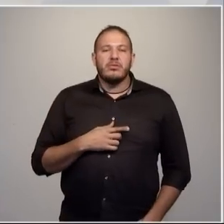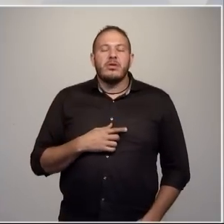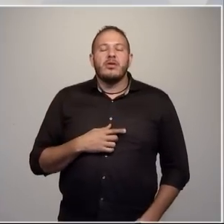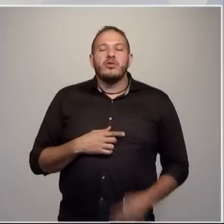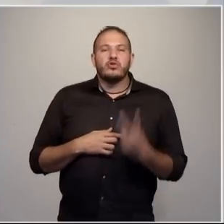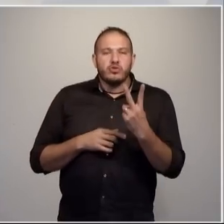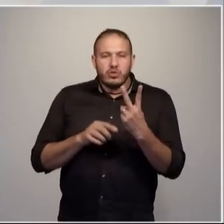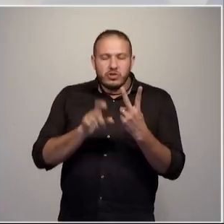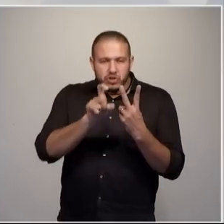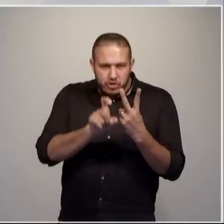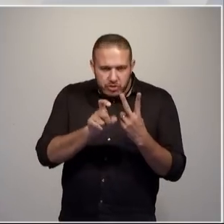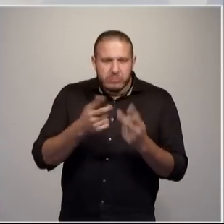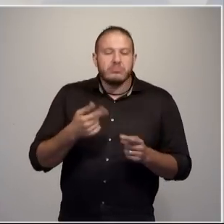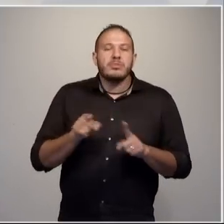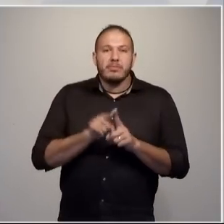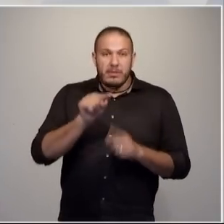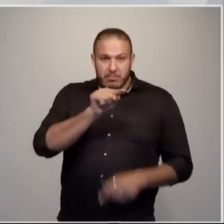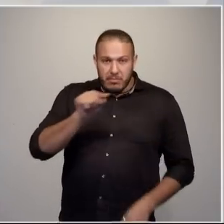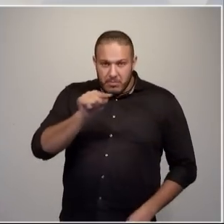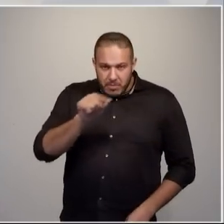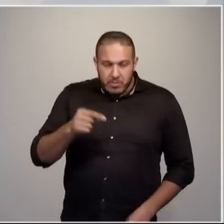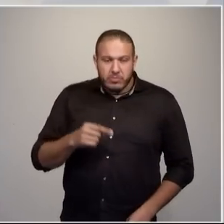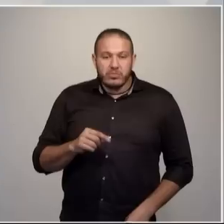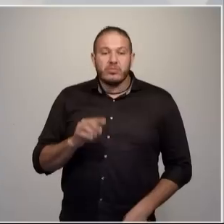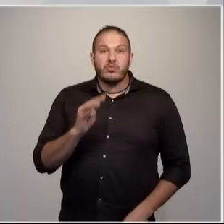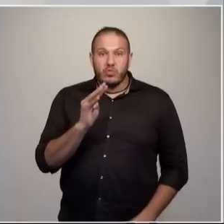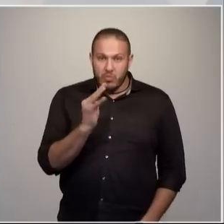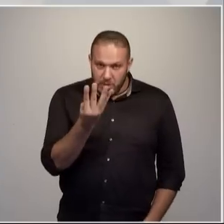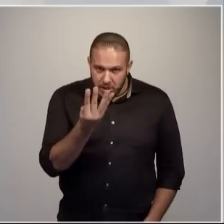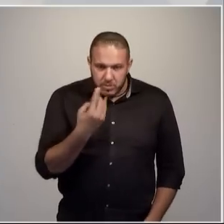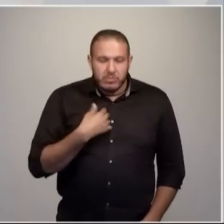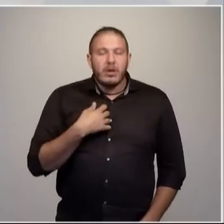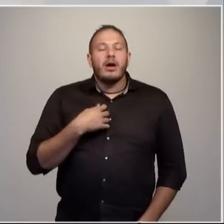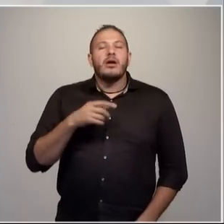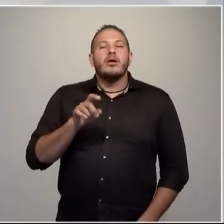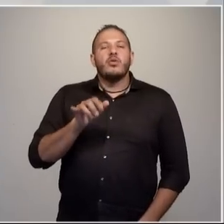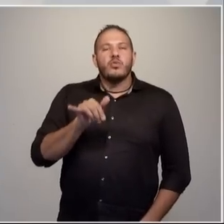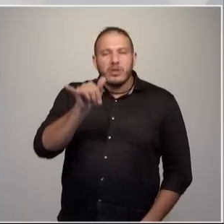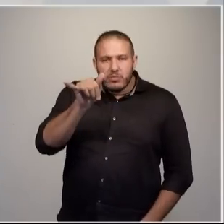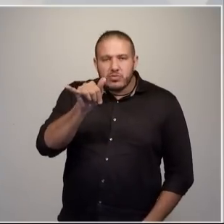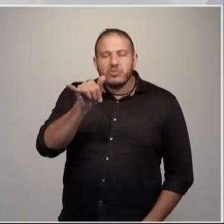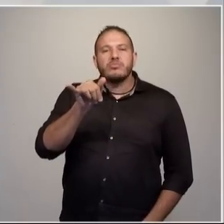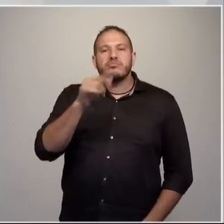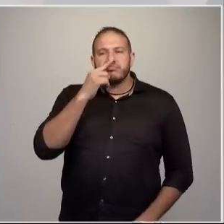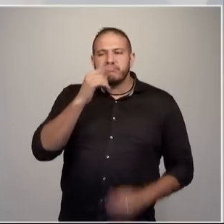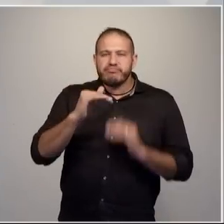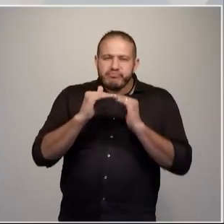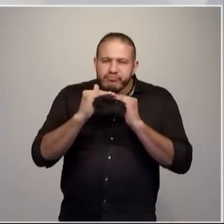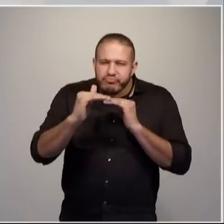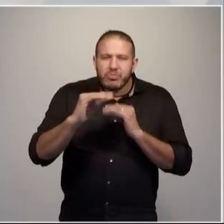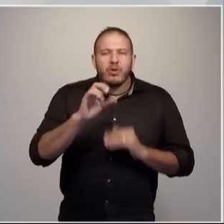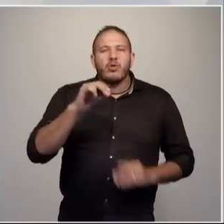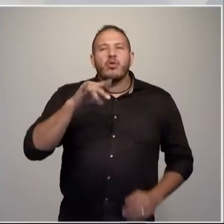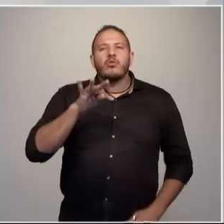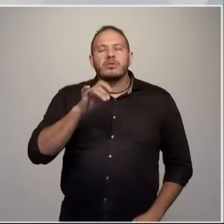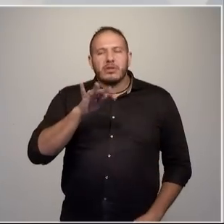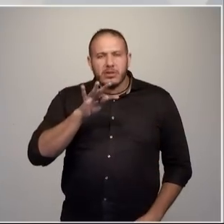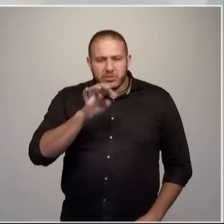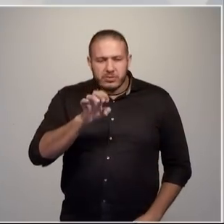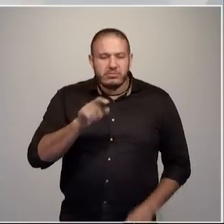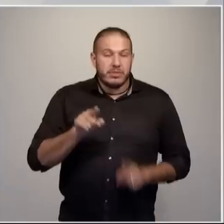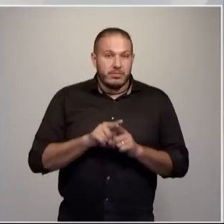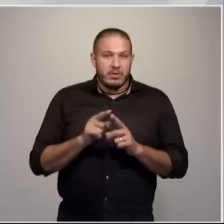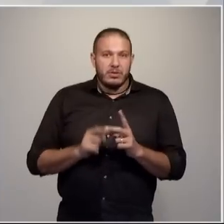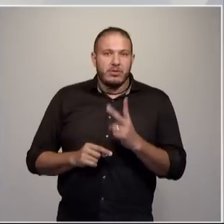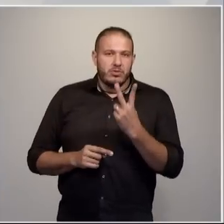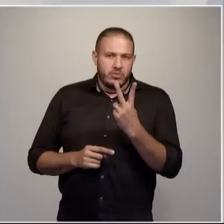menos 4, derivando em x. Os y ficam constantes e eu derivo em relação à variável x. 2x